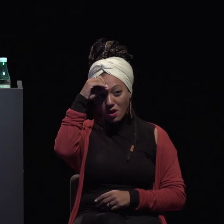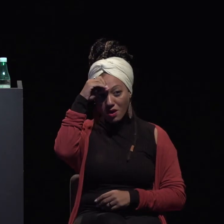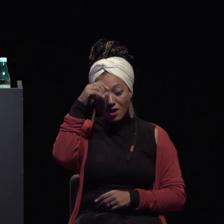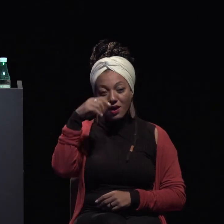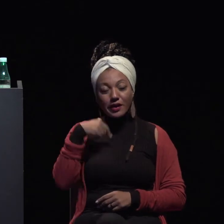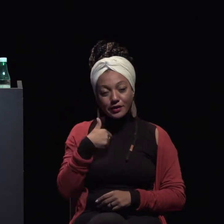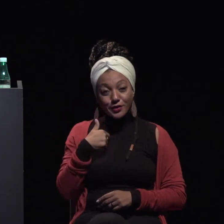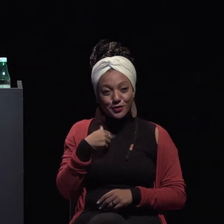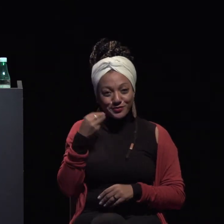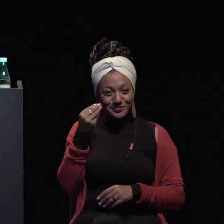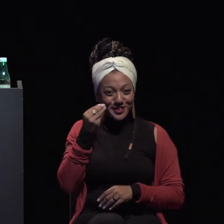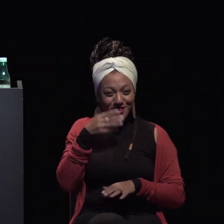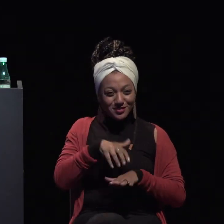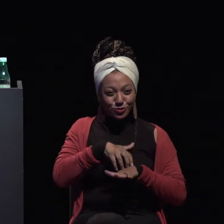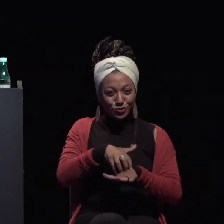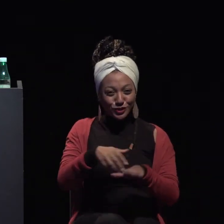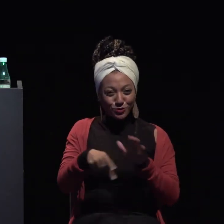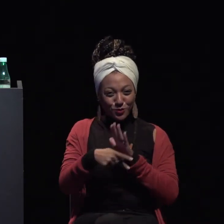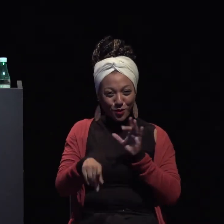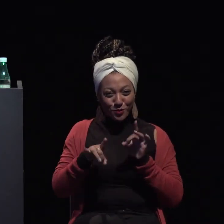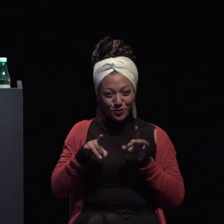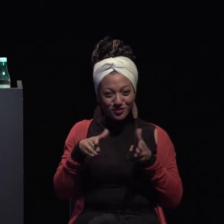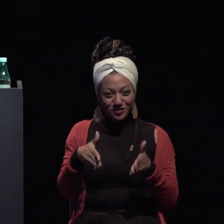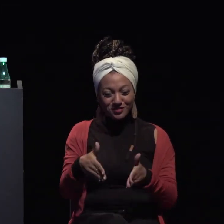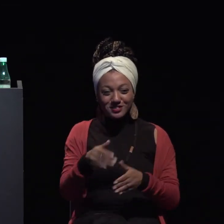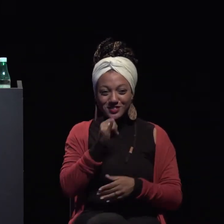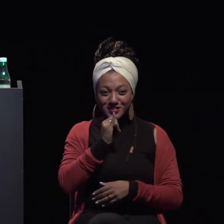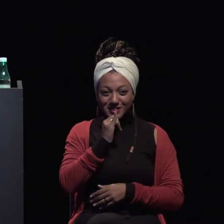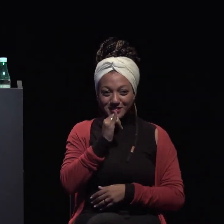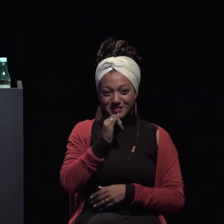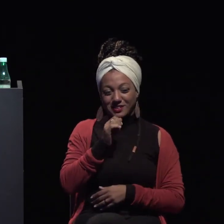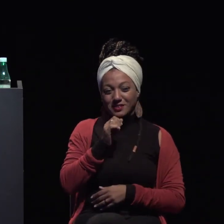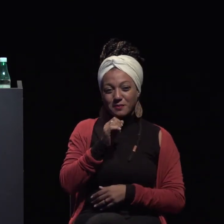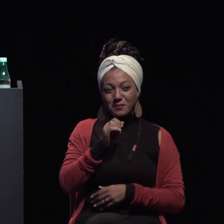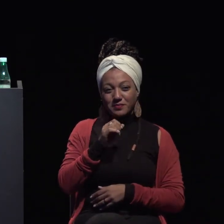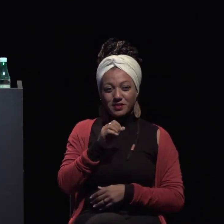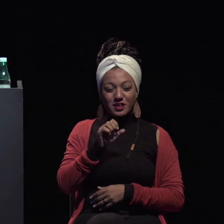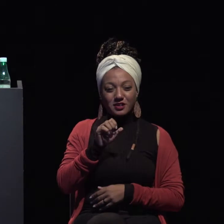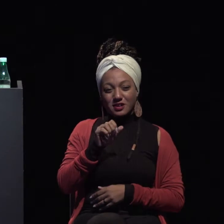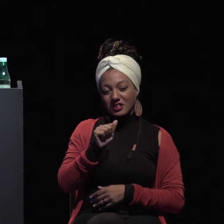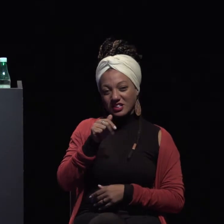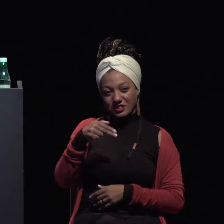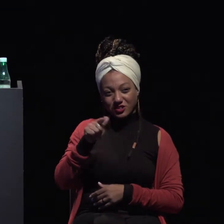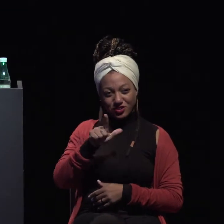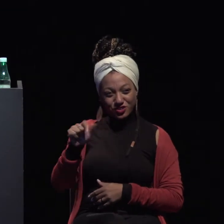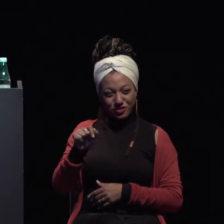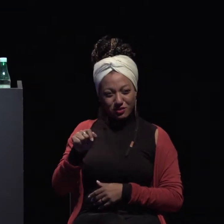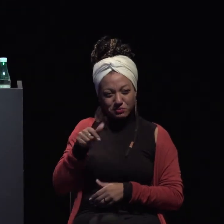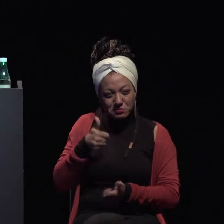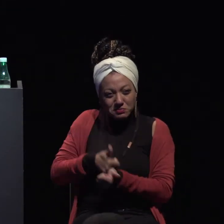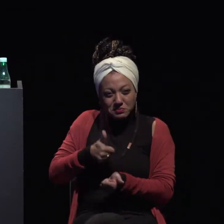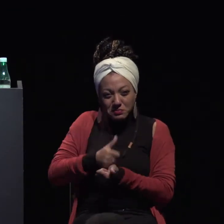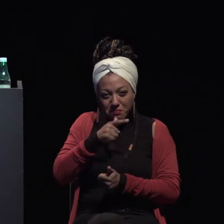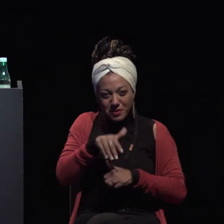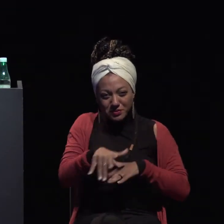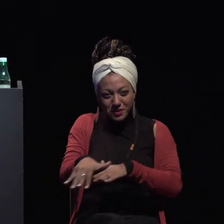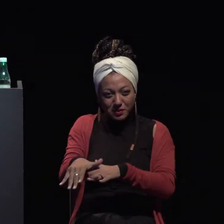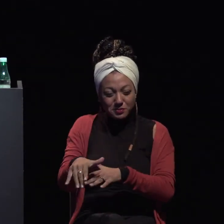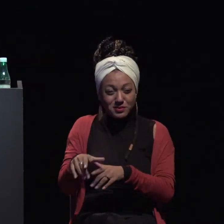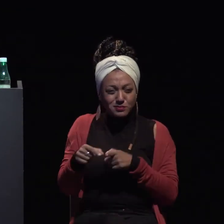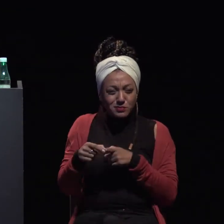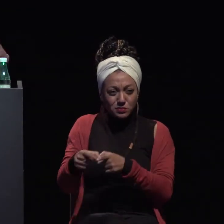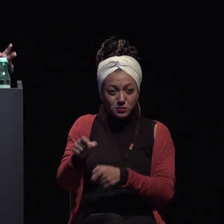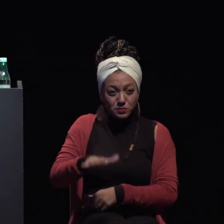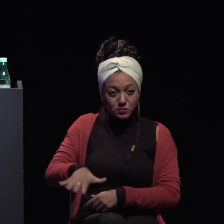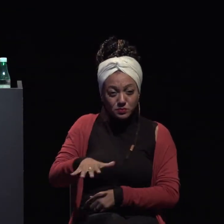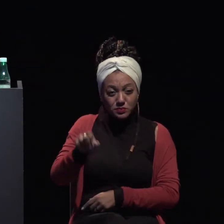foi apresentado, então, em especial as vilas Aracati e Cidade Pava, no Jardim Ângela, à beira da represa, foram